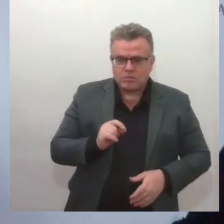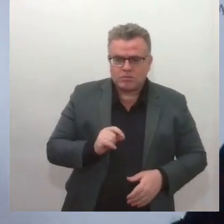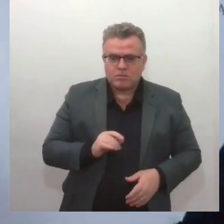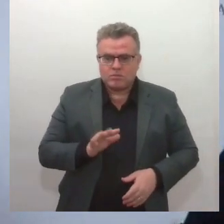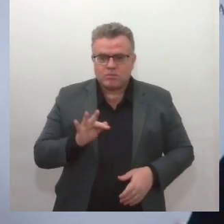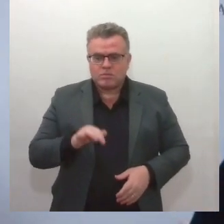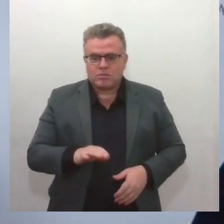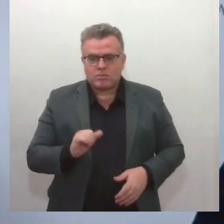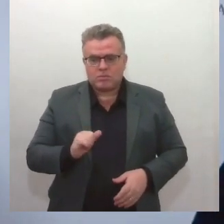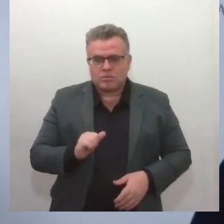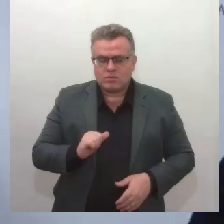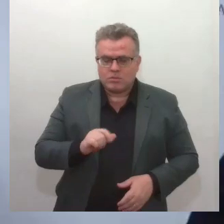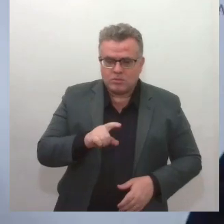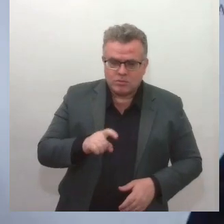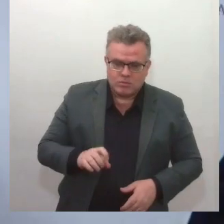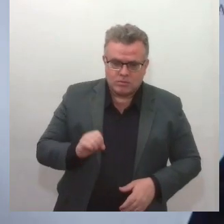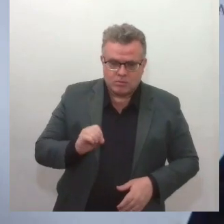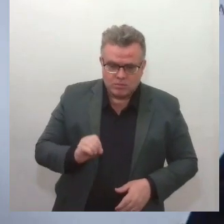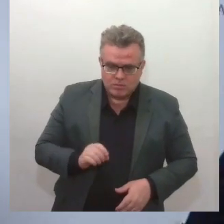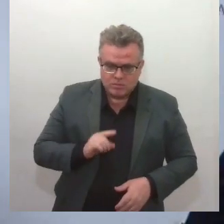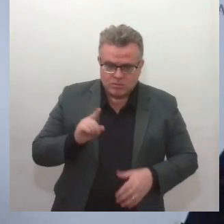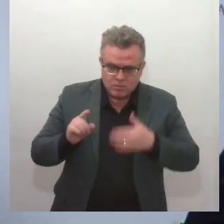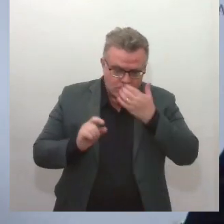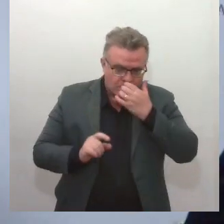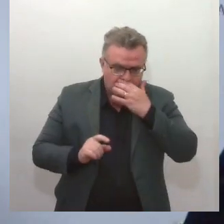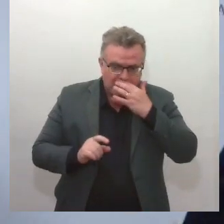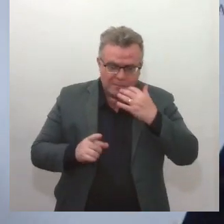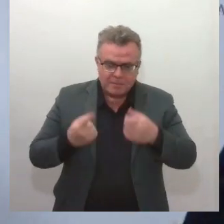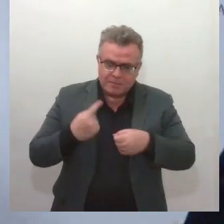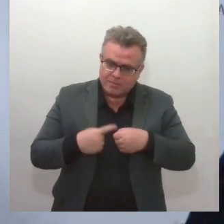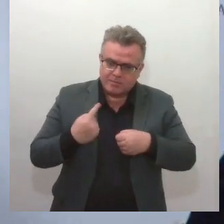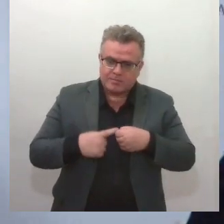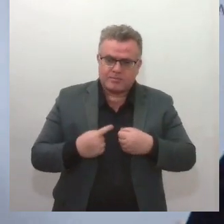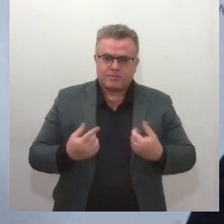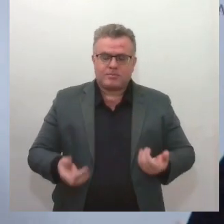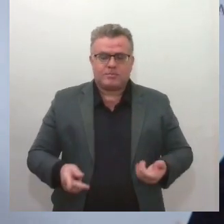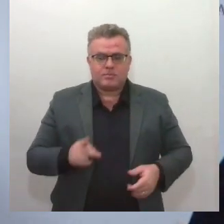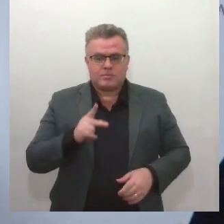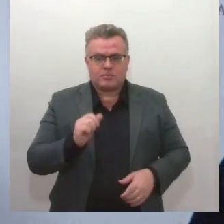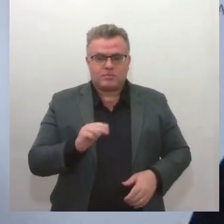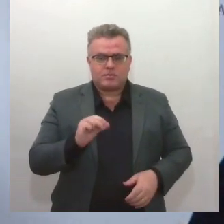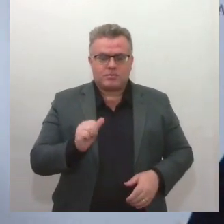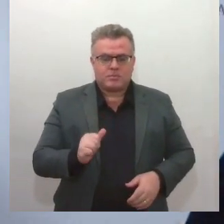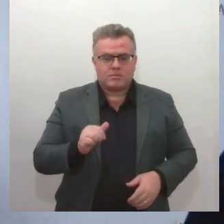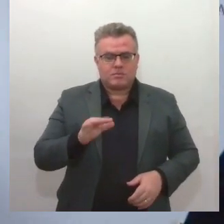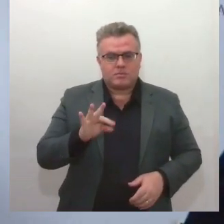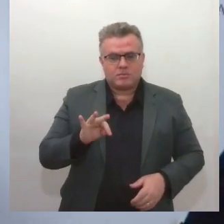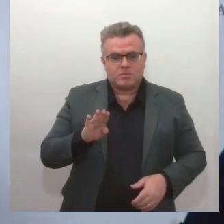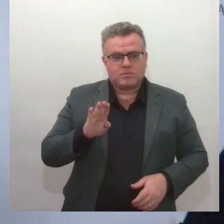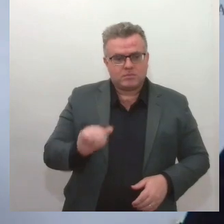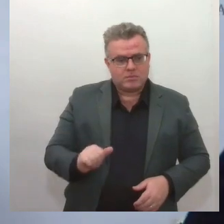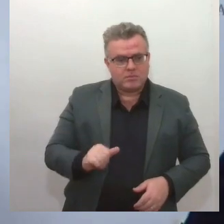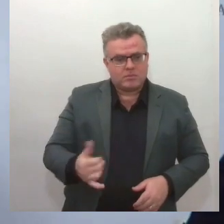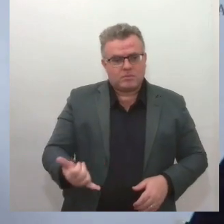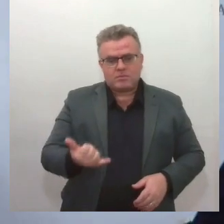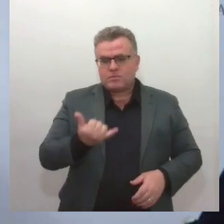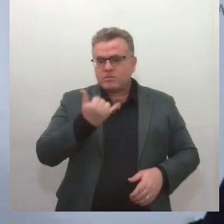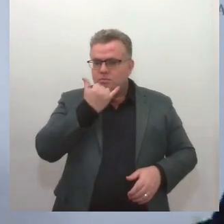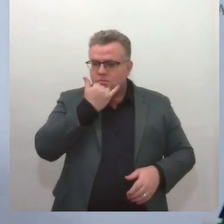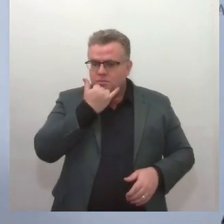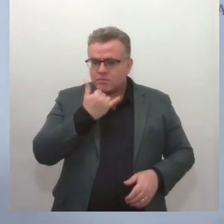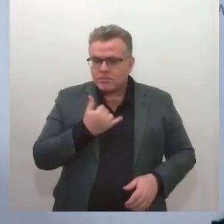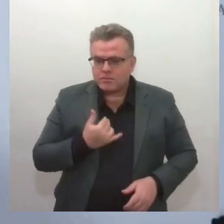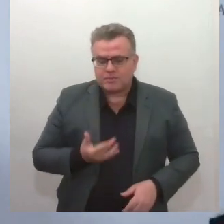Fucaxó, que fica lá no município de Pacatuba, mas infelizmente não existe nenhuma